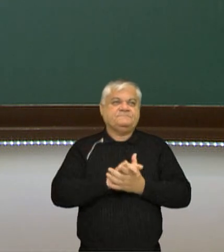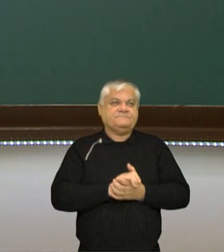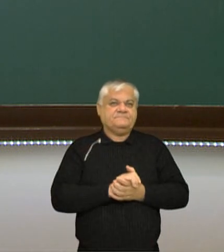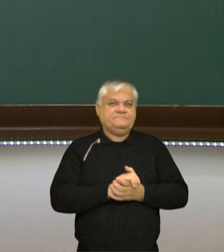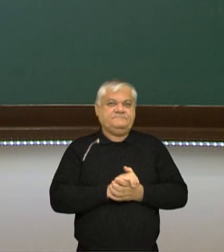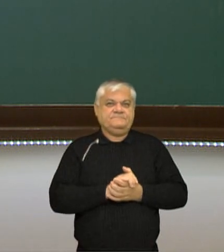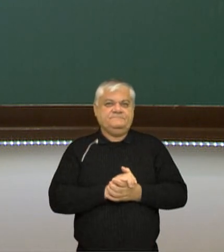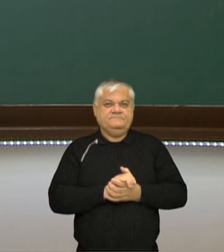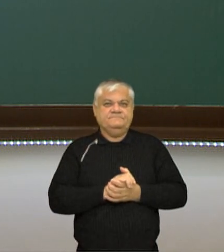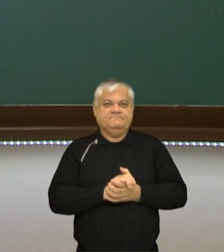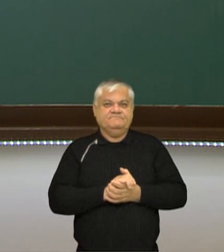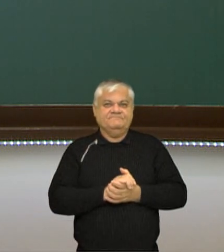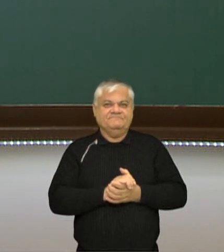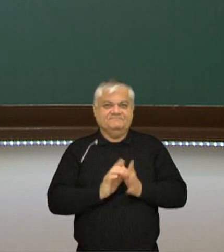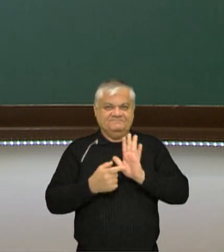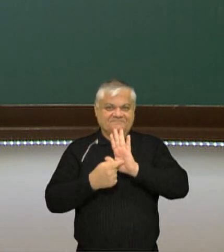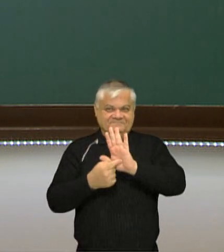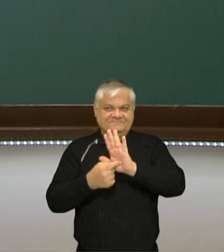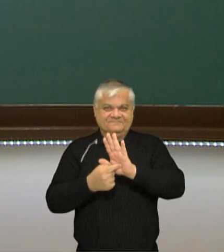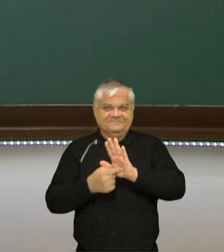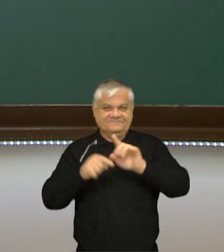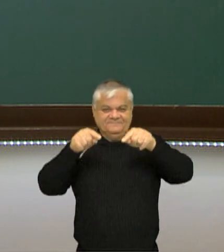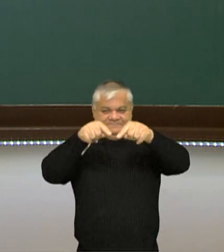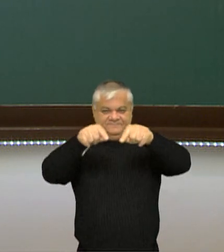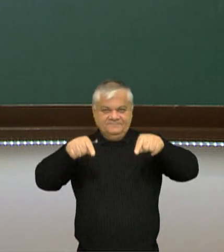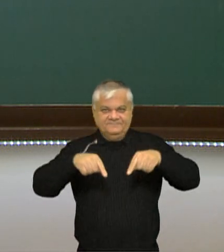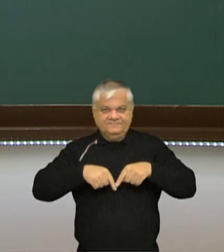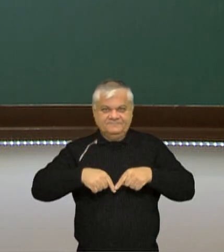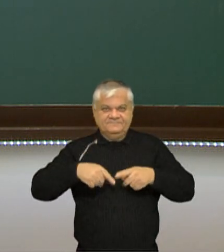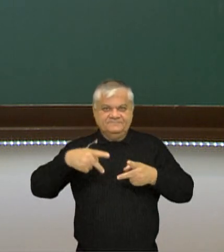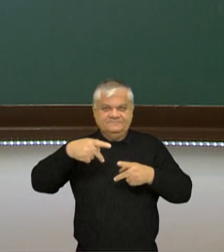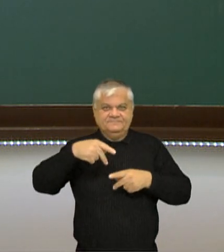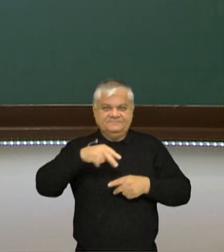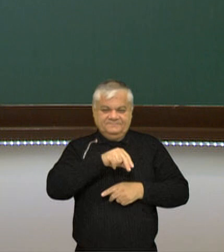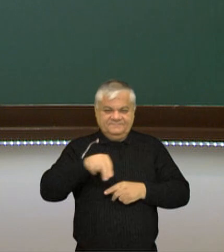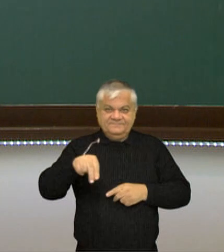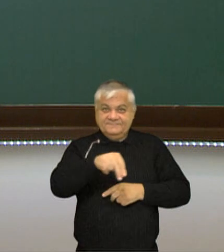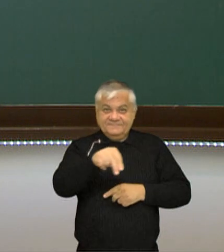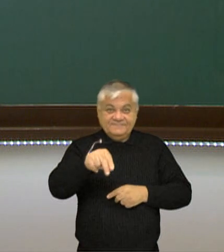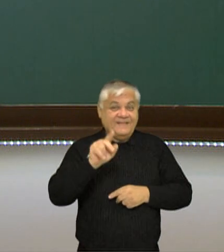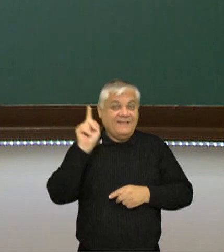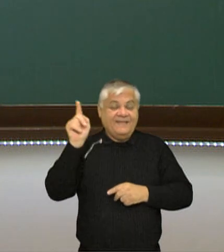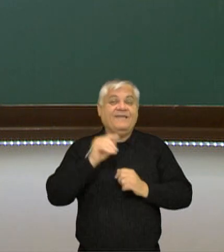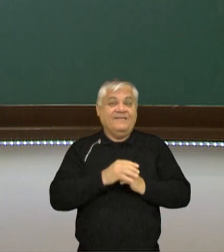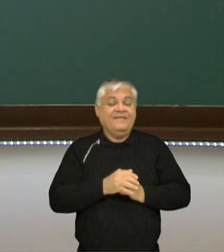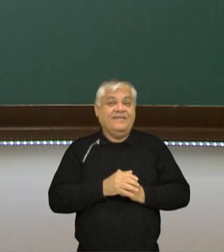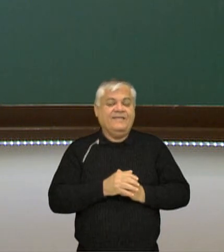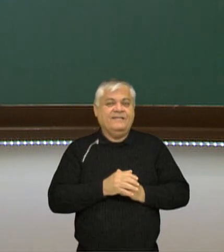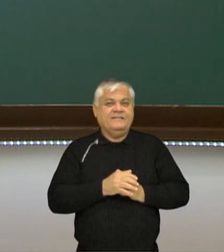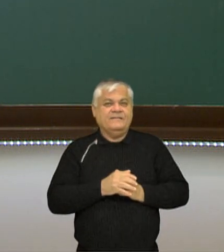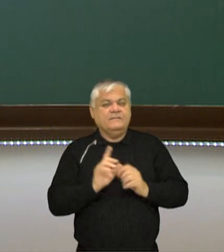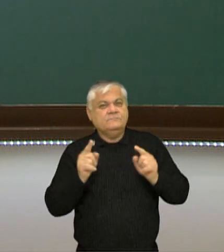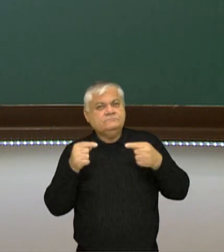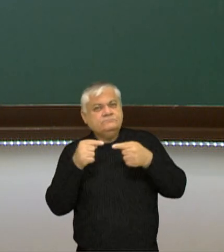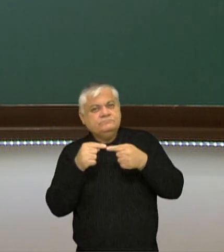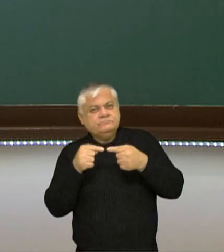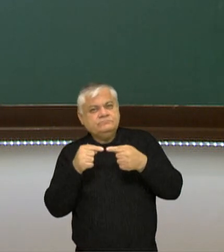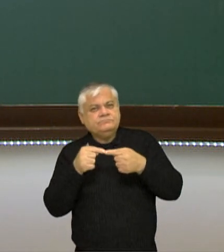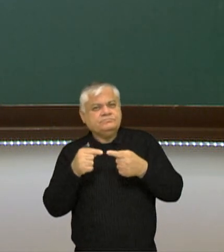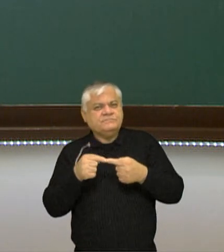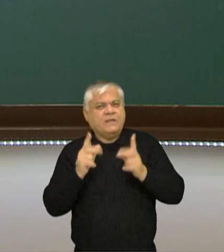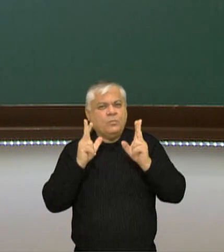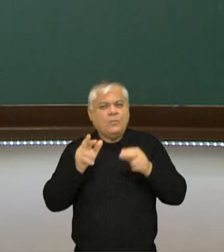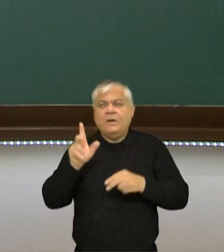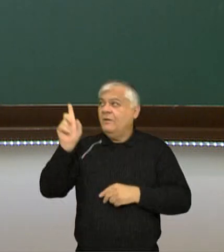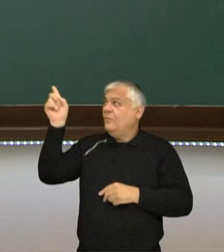que eu construí para mostrar para vocês. Tá vendo? Esse meu tabuleiro, ele não está bem de acordo com aquilo que eu mostrei para